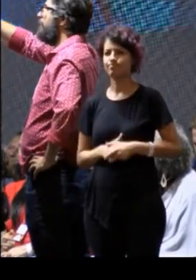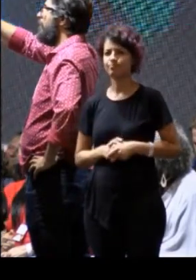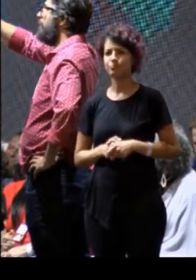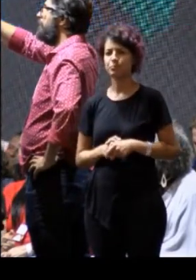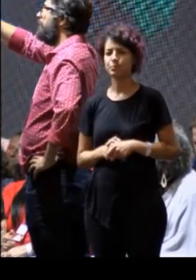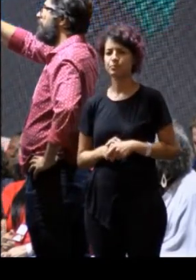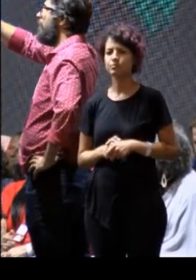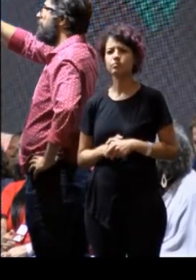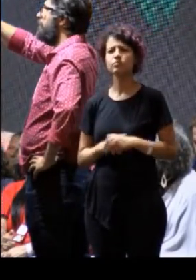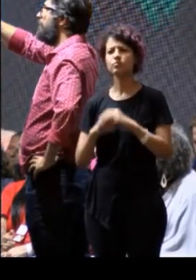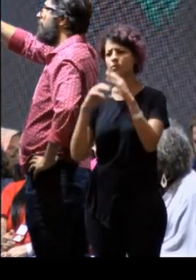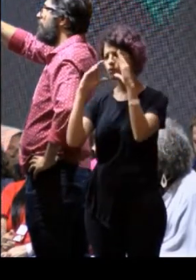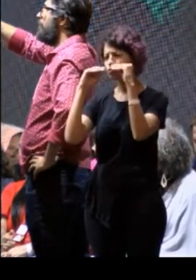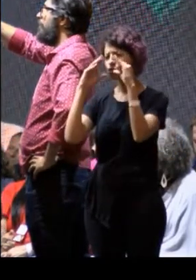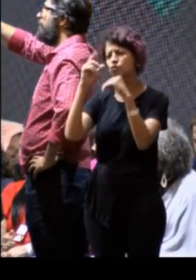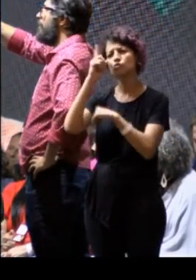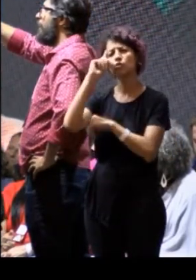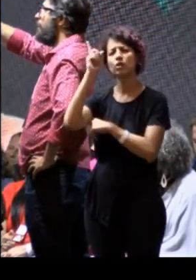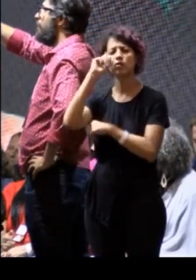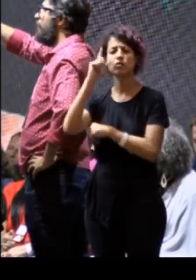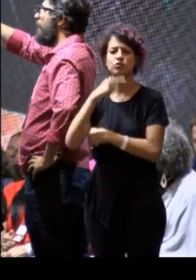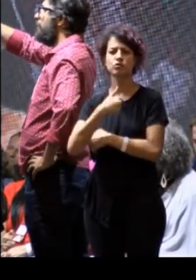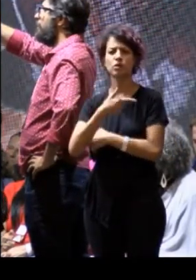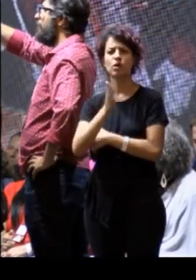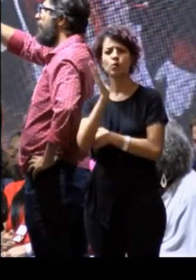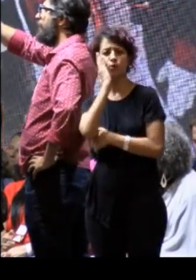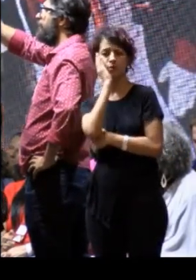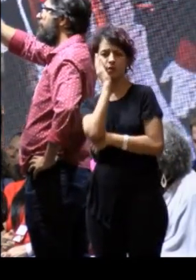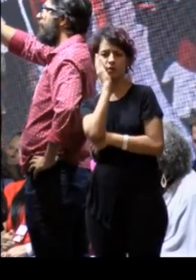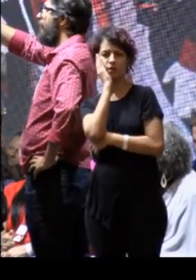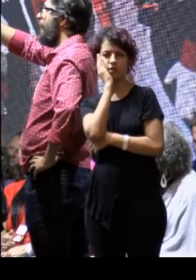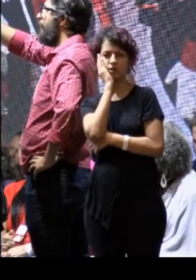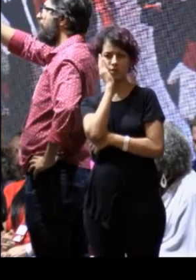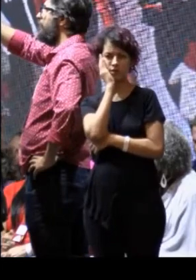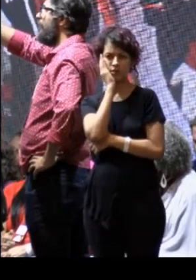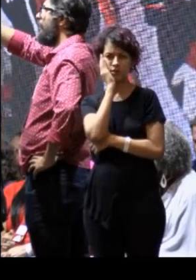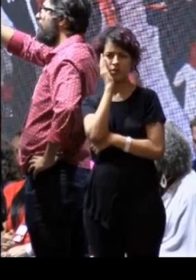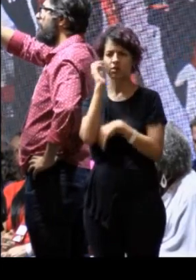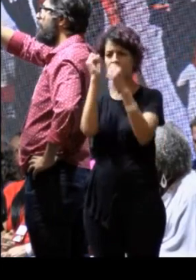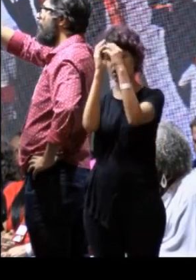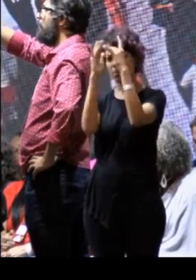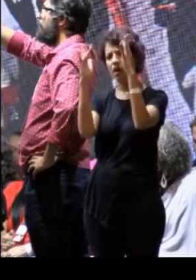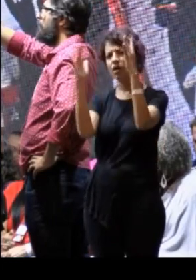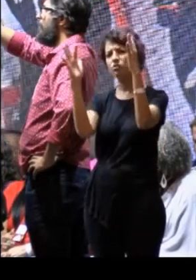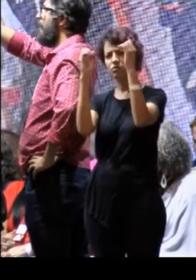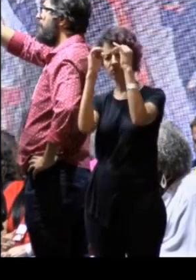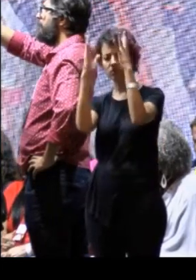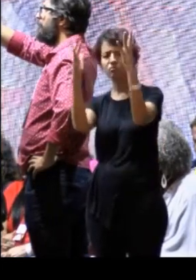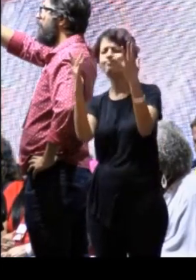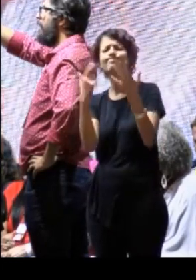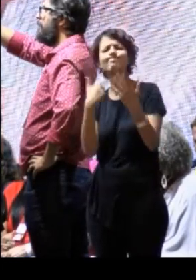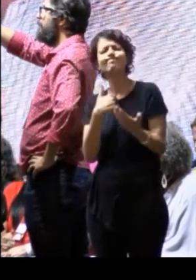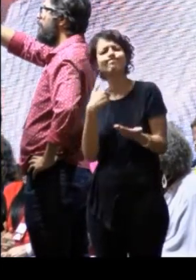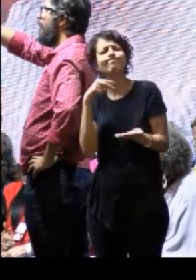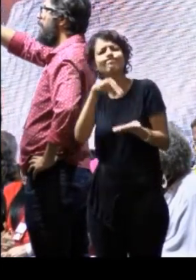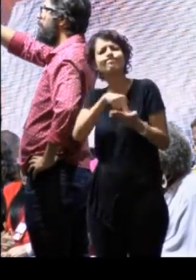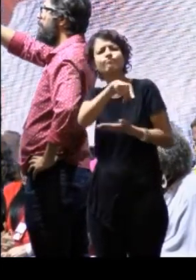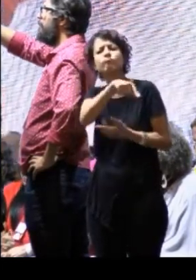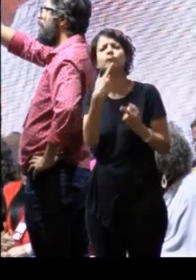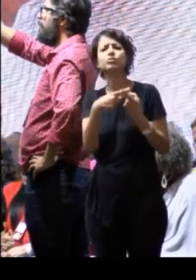Todas as noites eu ia dormir, ficava imaginando por que que eu estava lá